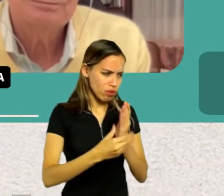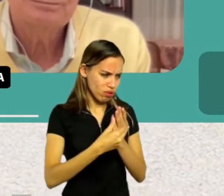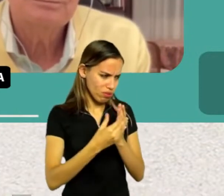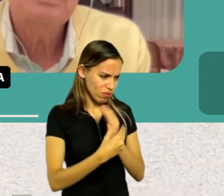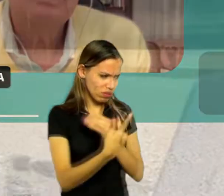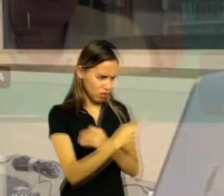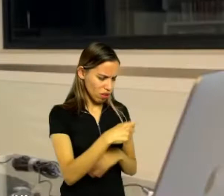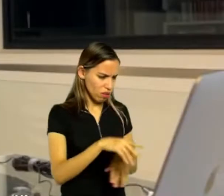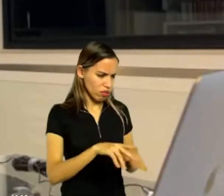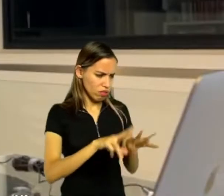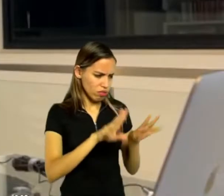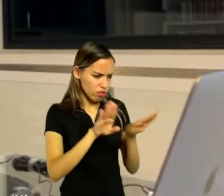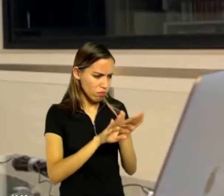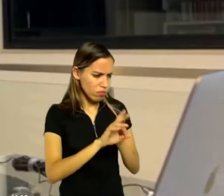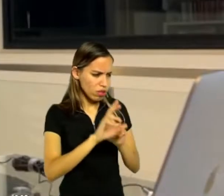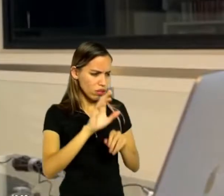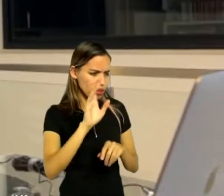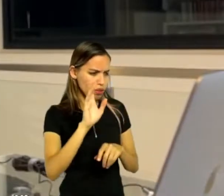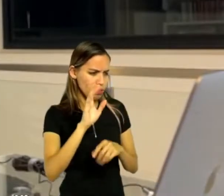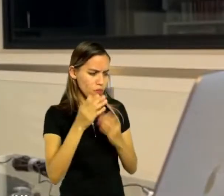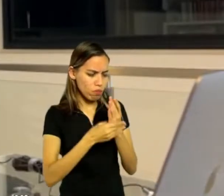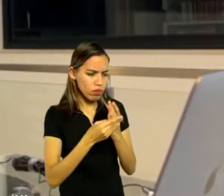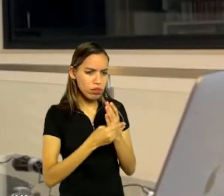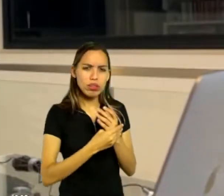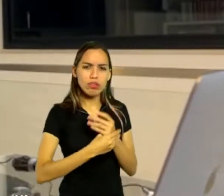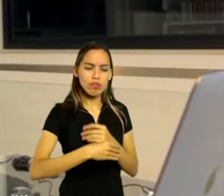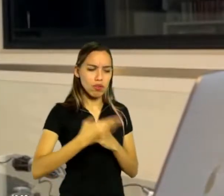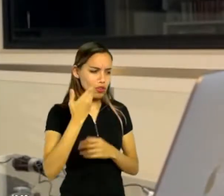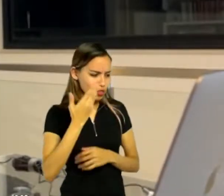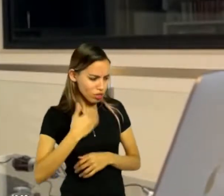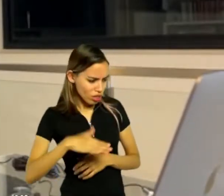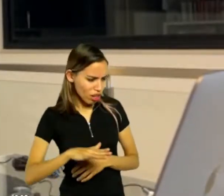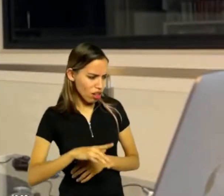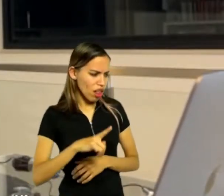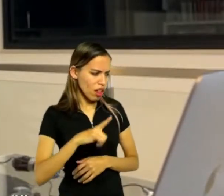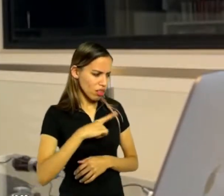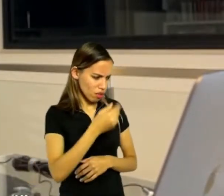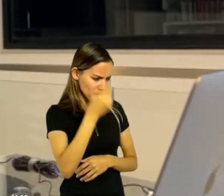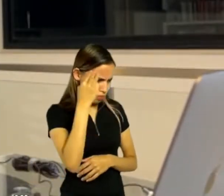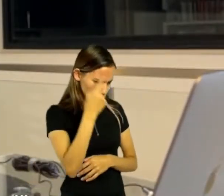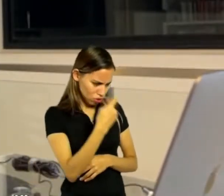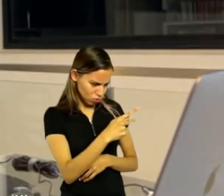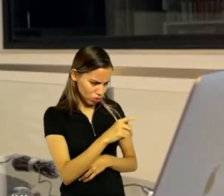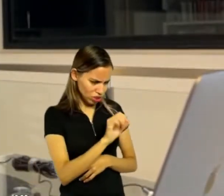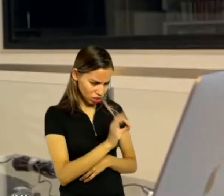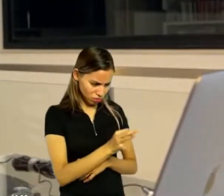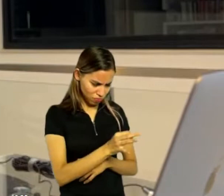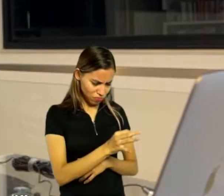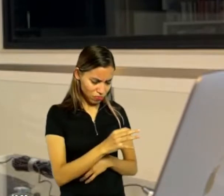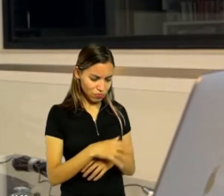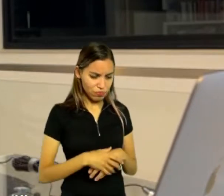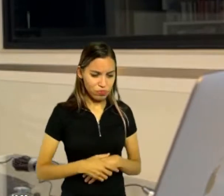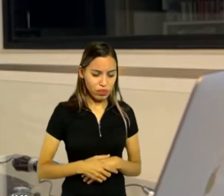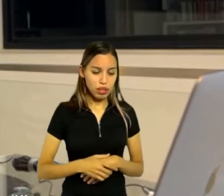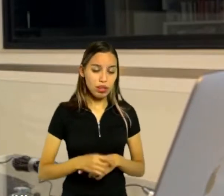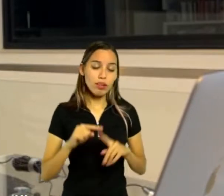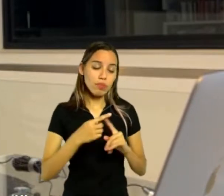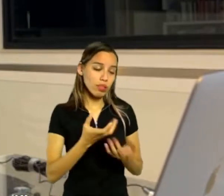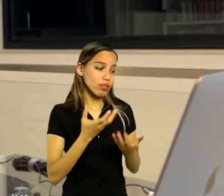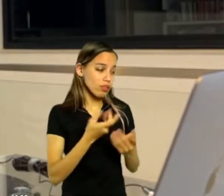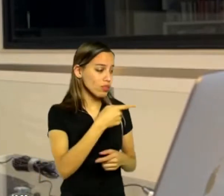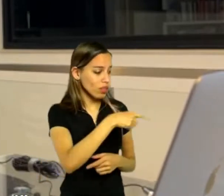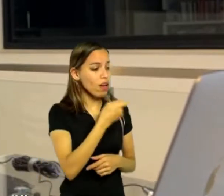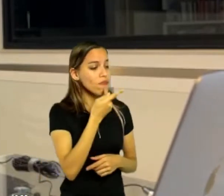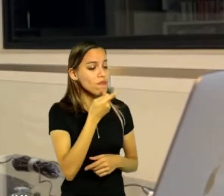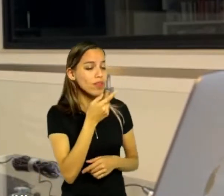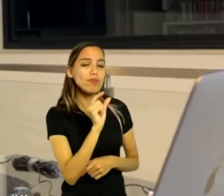infantil, infanto-juvenil que você fez, tem as suas memórias, né? Mas eu queria passar a palavra para você. Fala um pouco do livro,